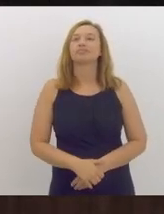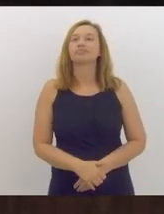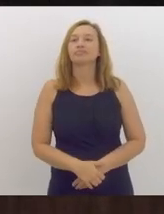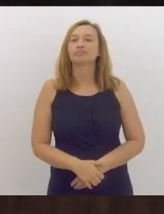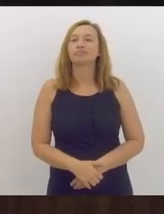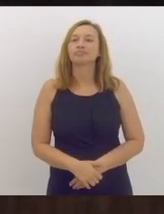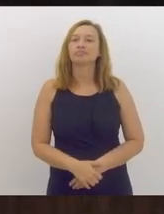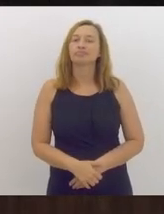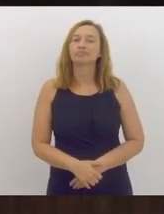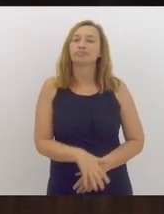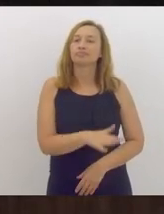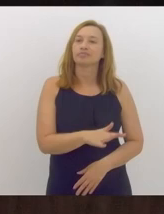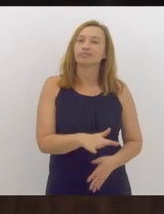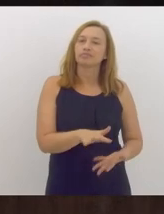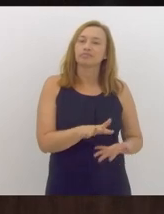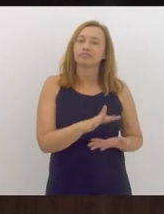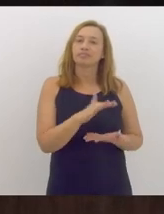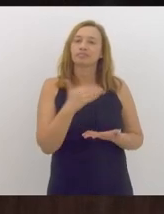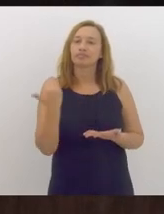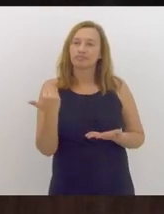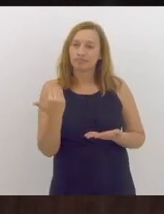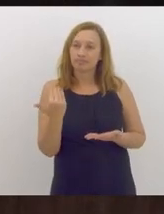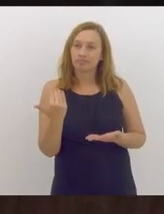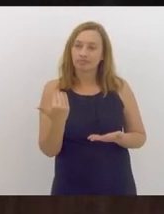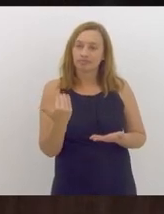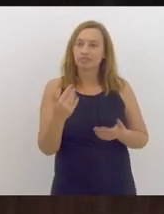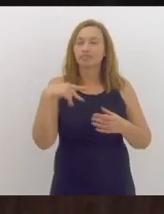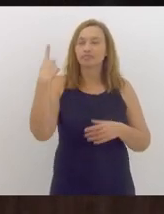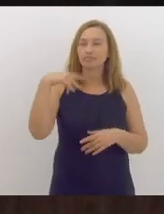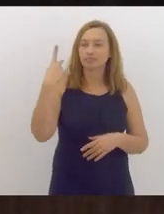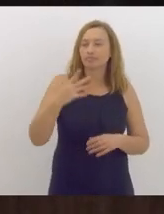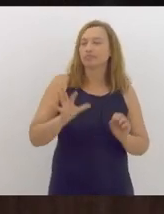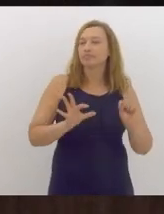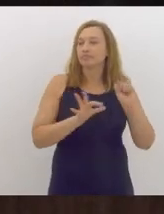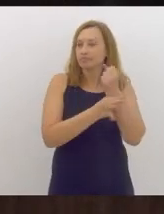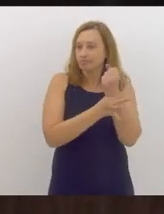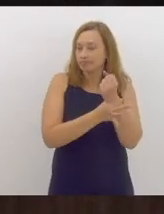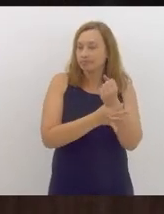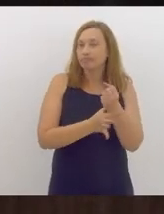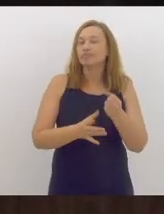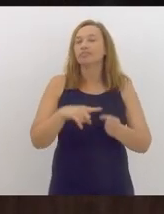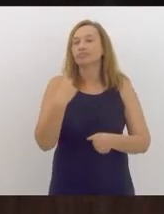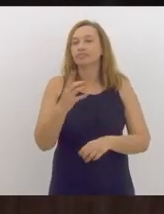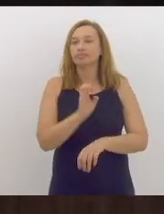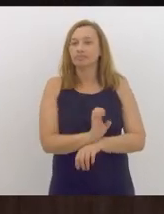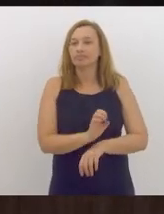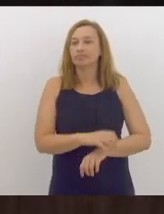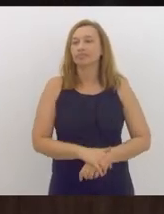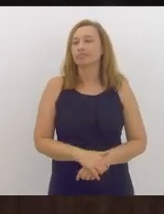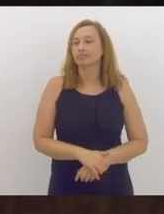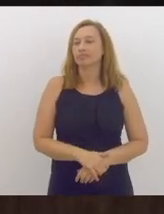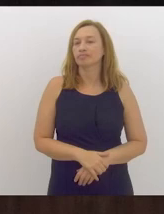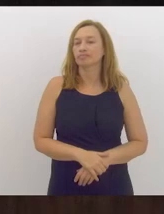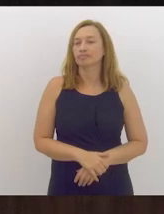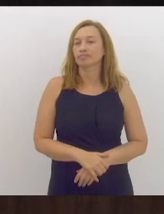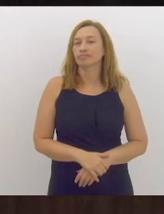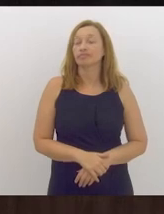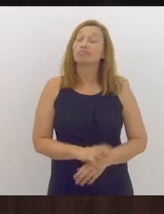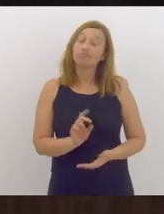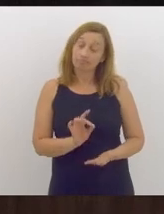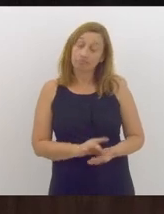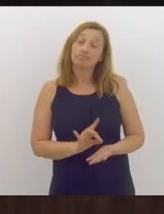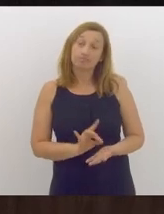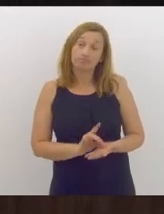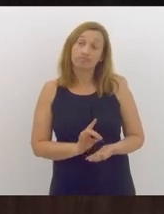sendo exterminada pela política de segurança do nosso estado. E isso é